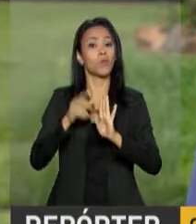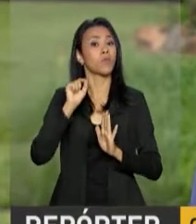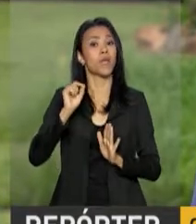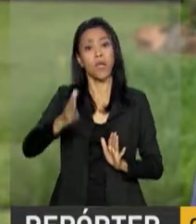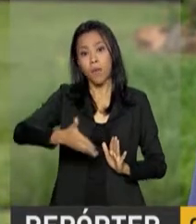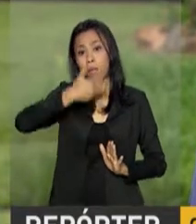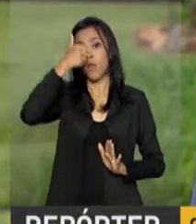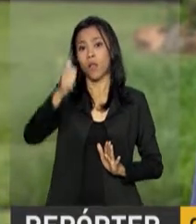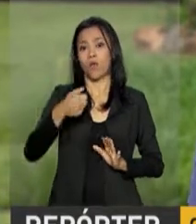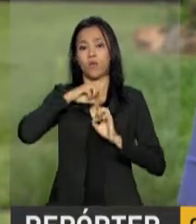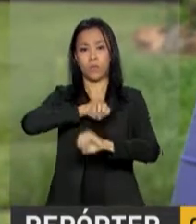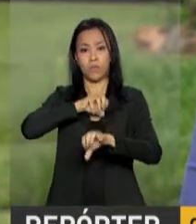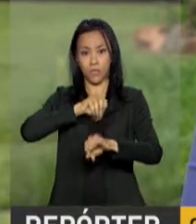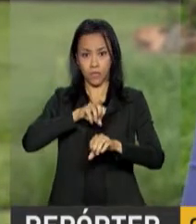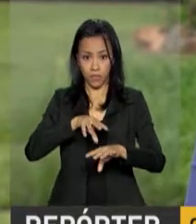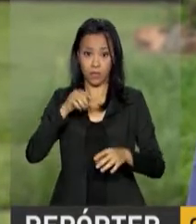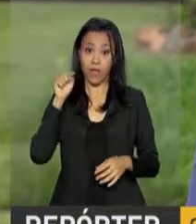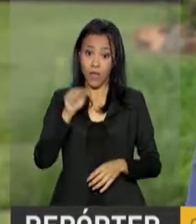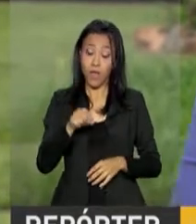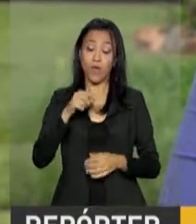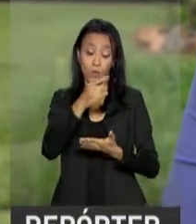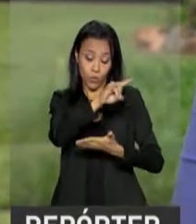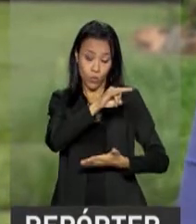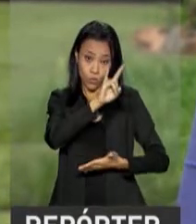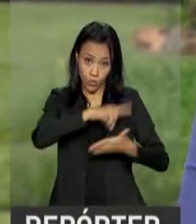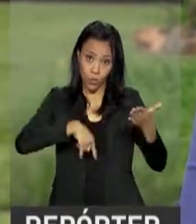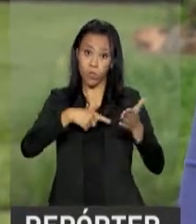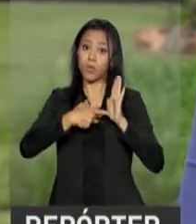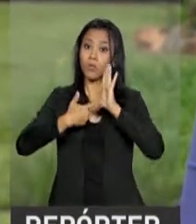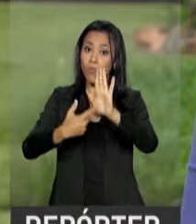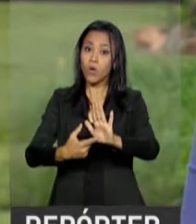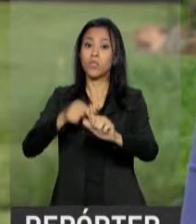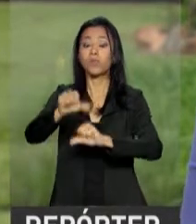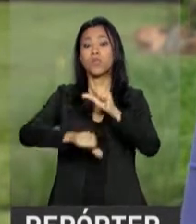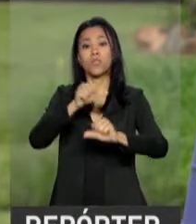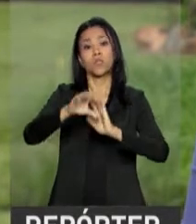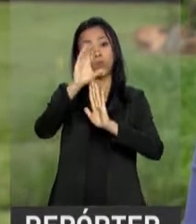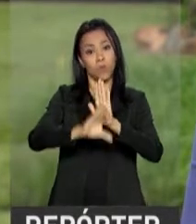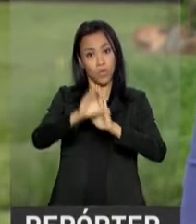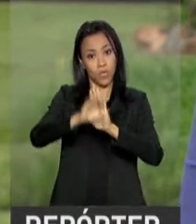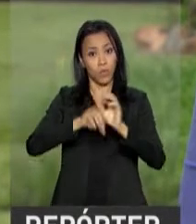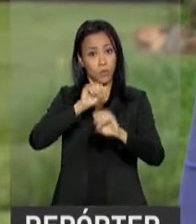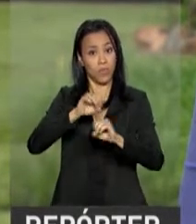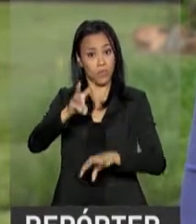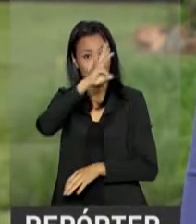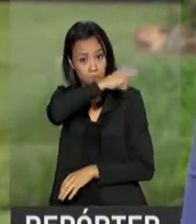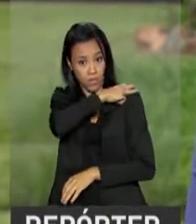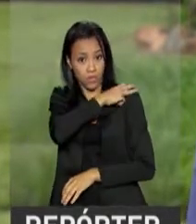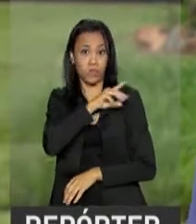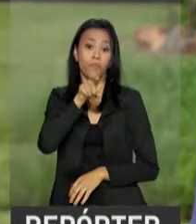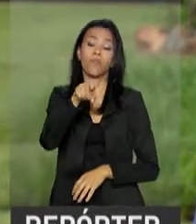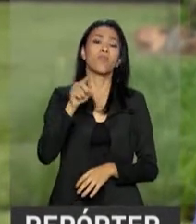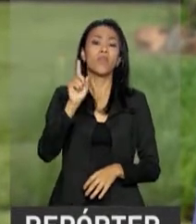da qualidade da educação nesse sentido o documento aponta a reforma do ensino médio aprovada no ano passado como um